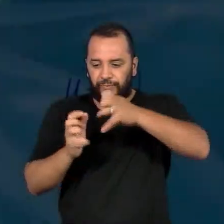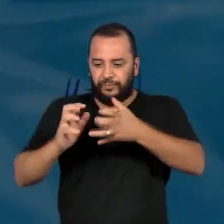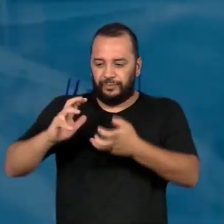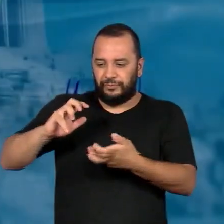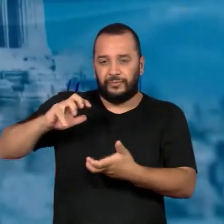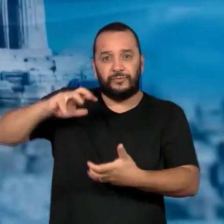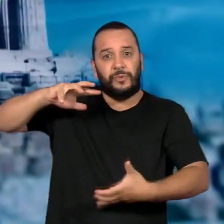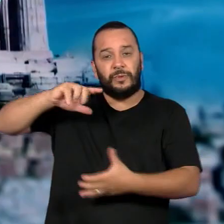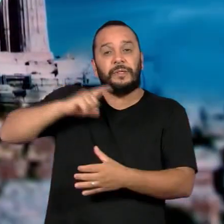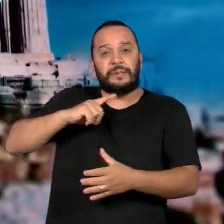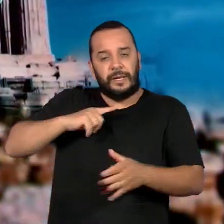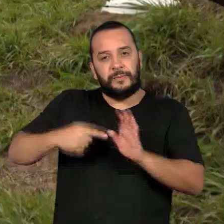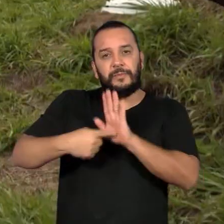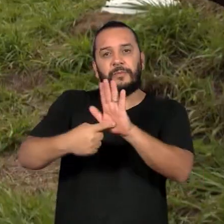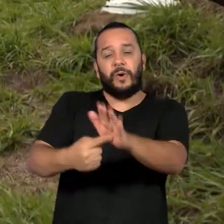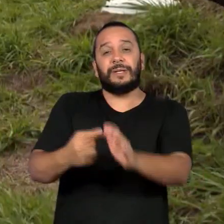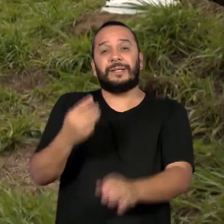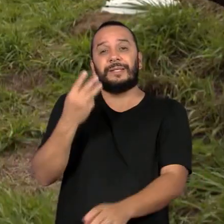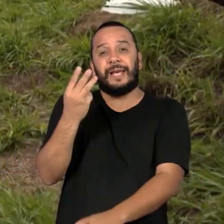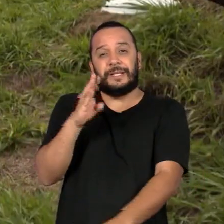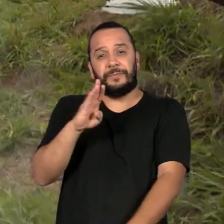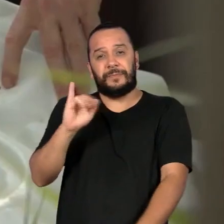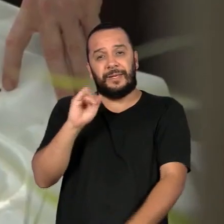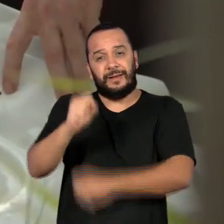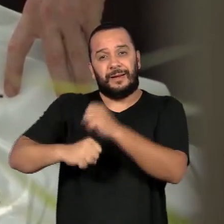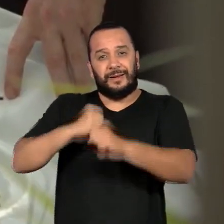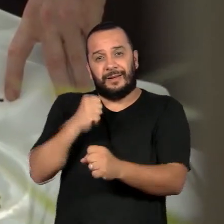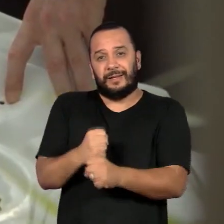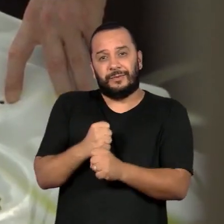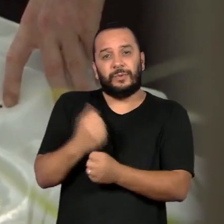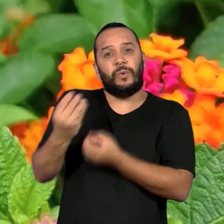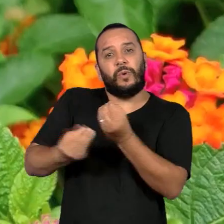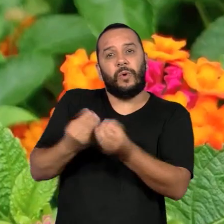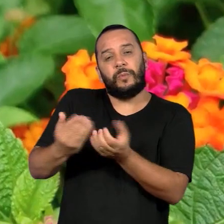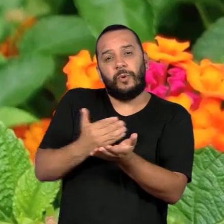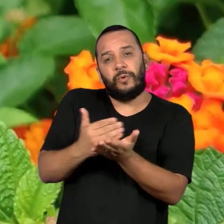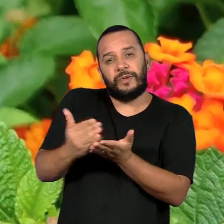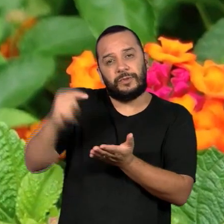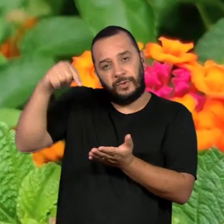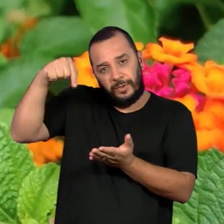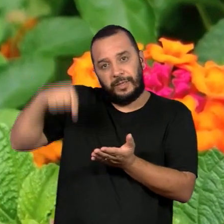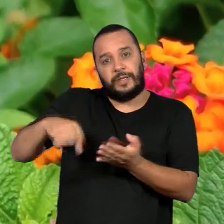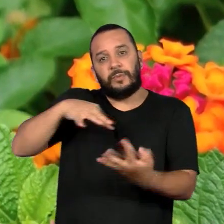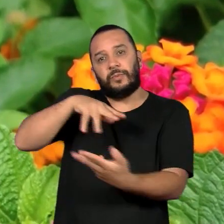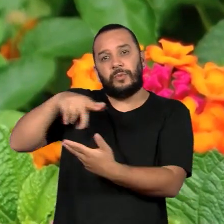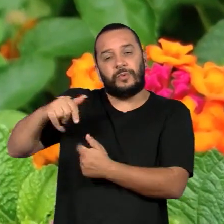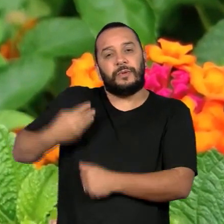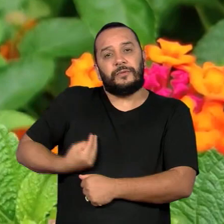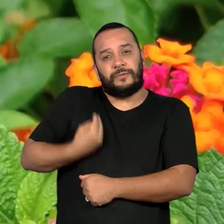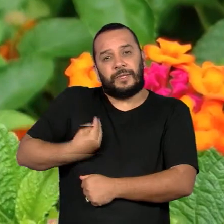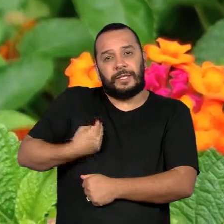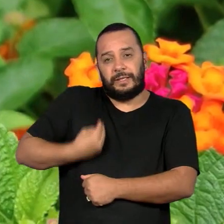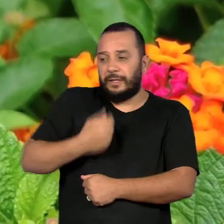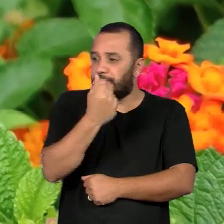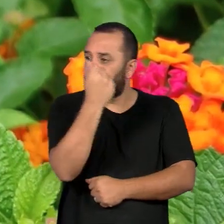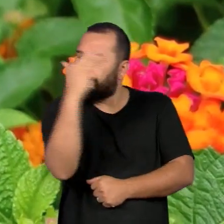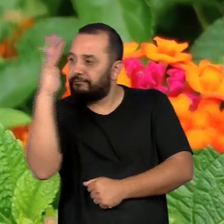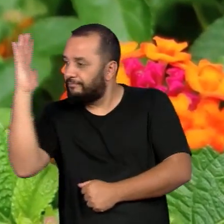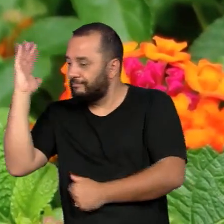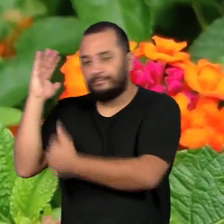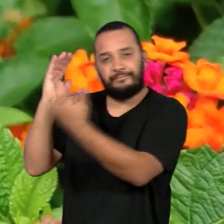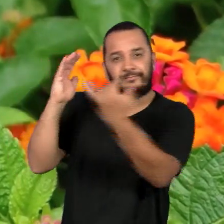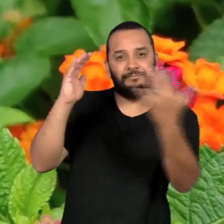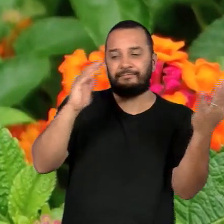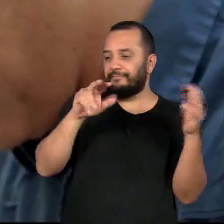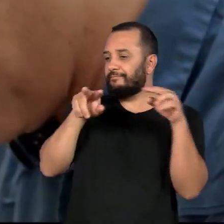3,5 bilhões de anos. O princípio da vida na Terra. Observar a natureza na busca por soluções para os problemas